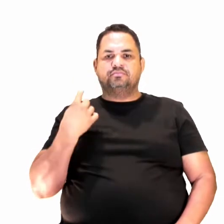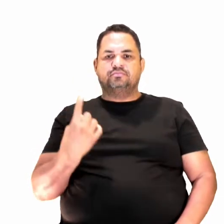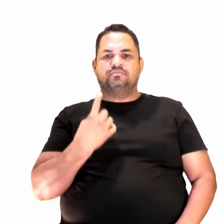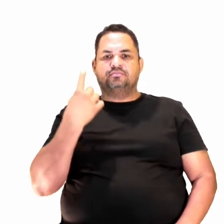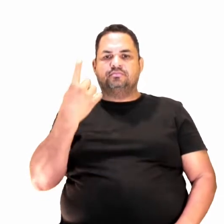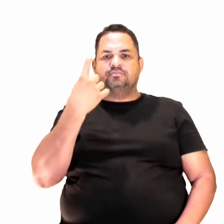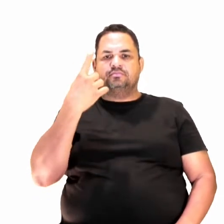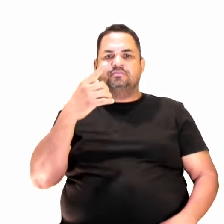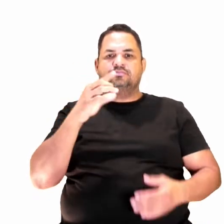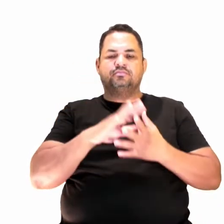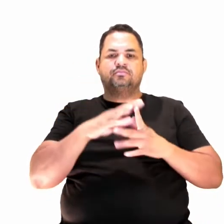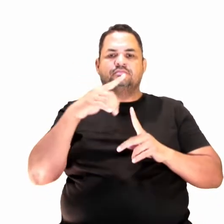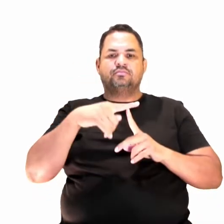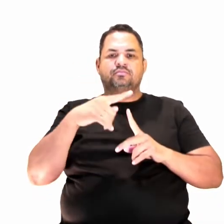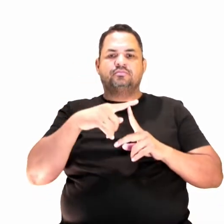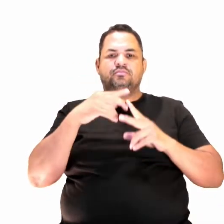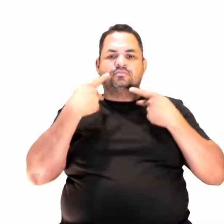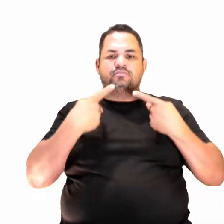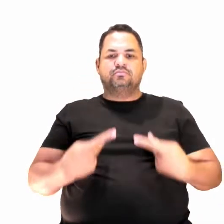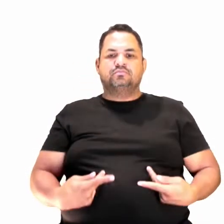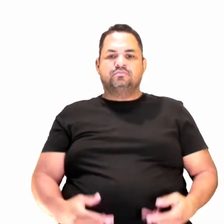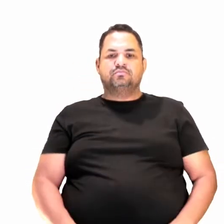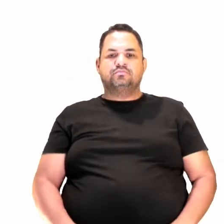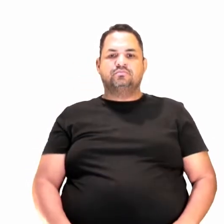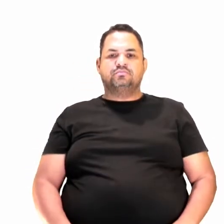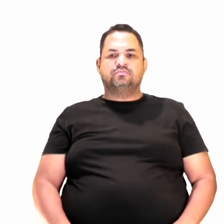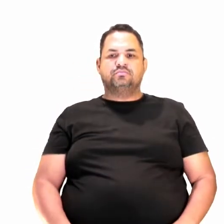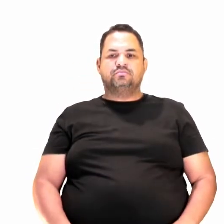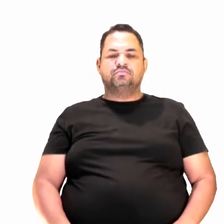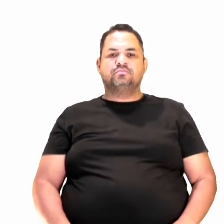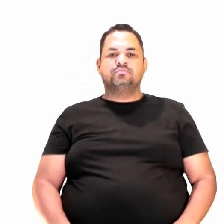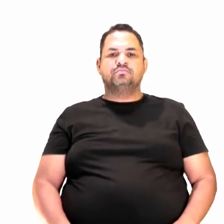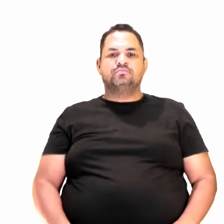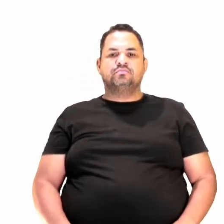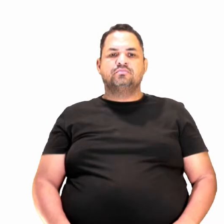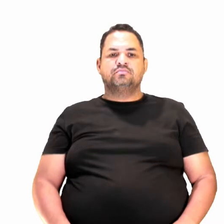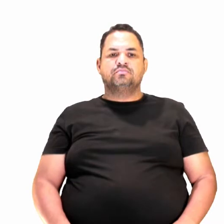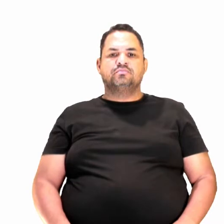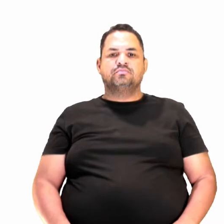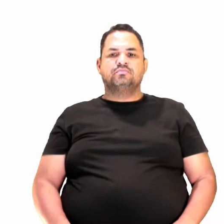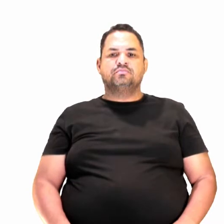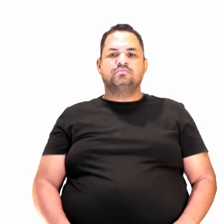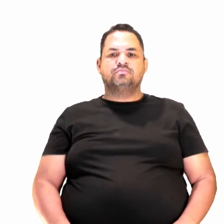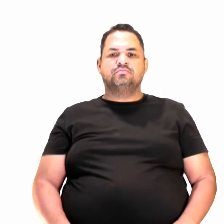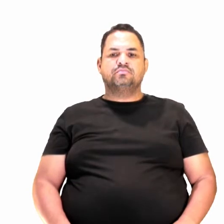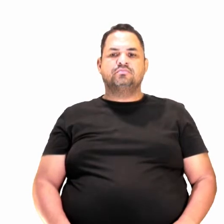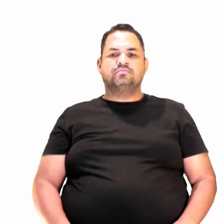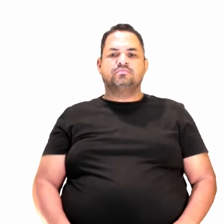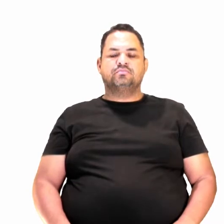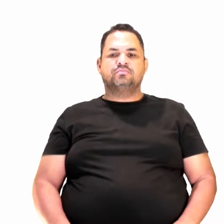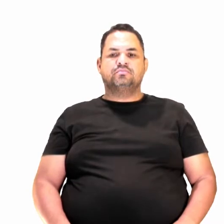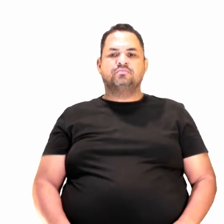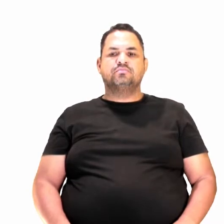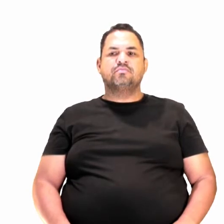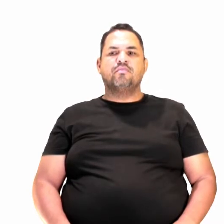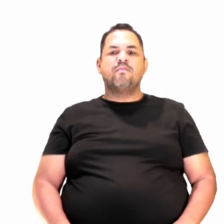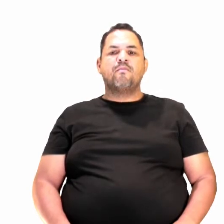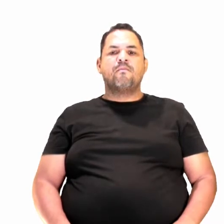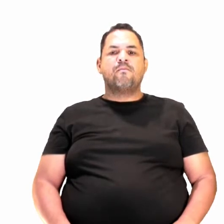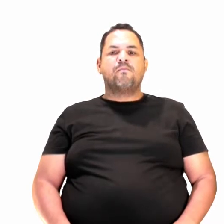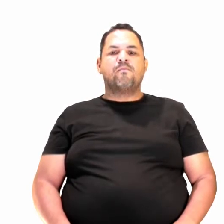enfim. No inglês, não. O inglês é o contrário. A gente coloca primeiro o adjetivo na frente e o substantivo vem